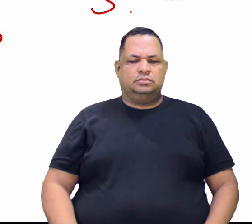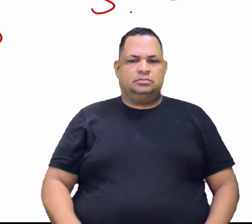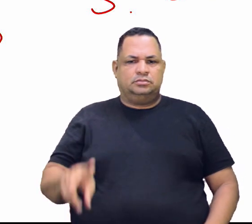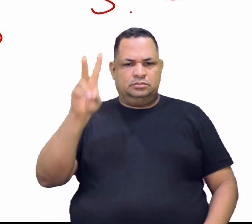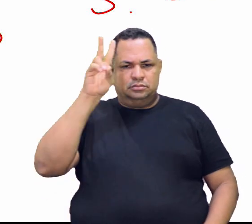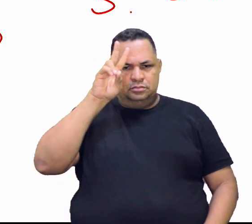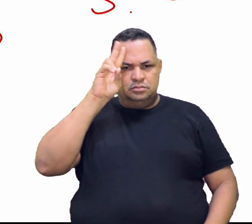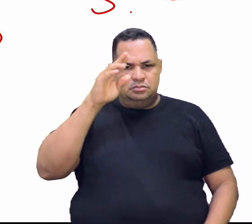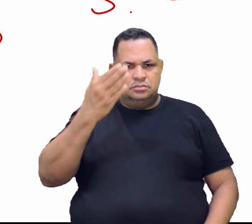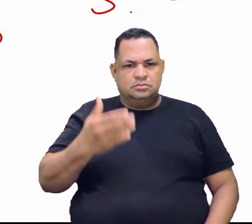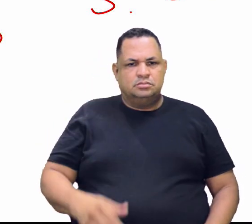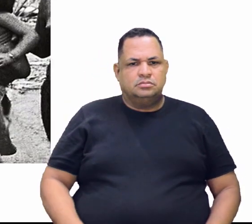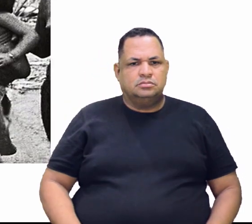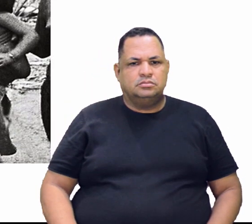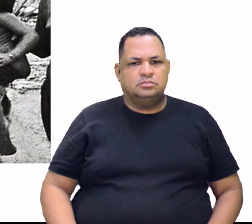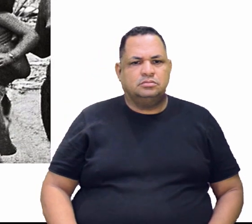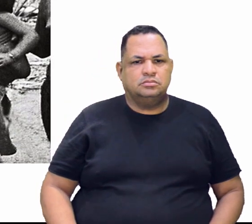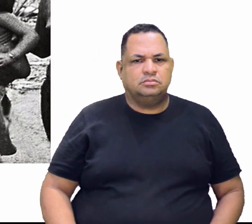Lembraram?